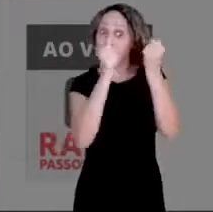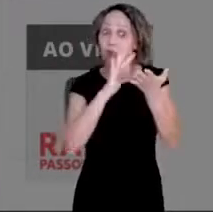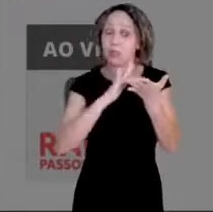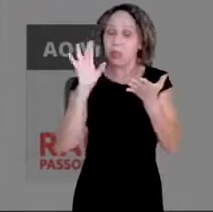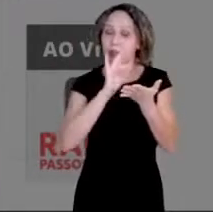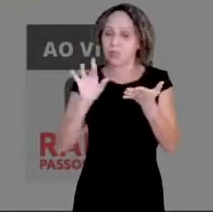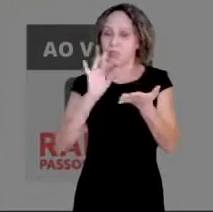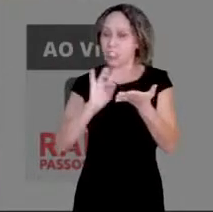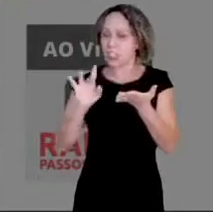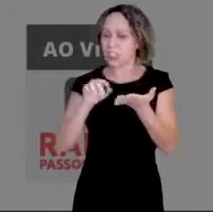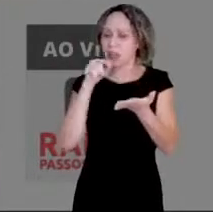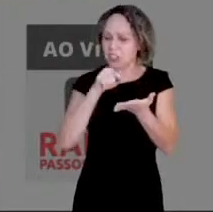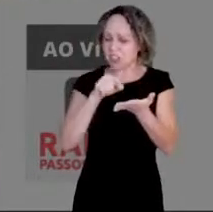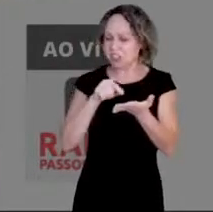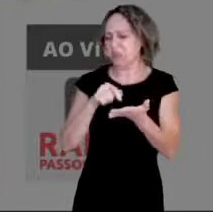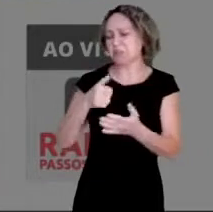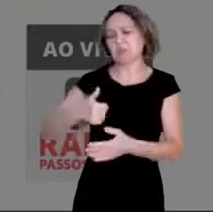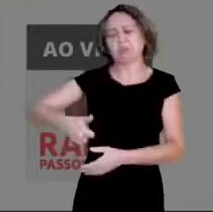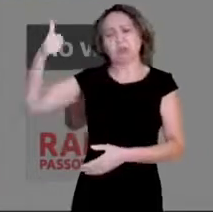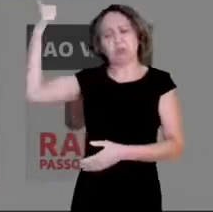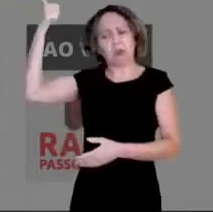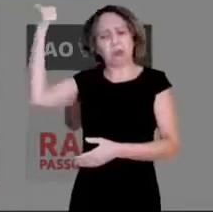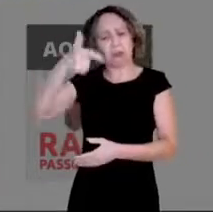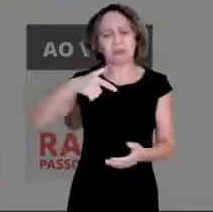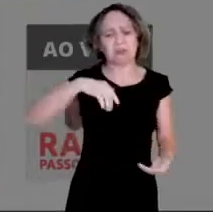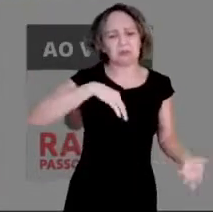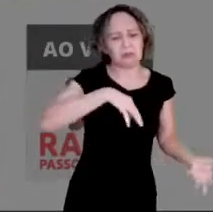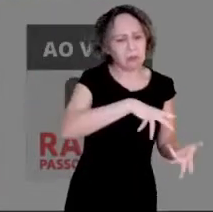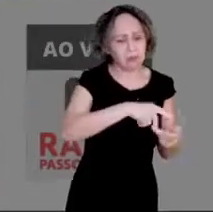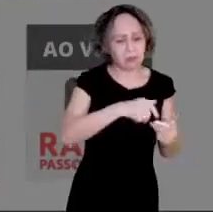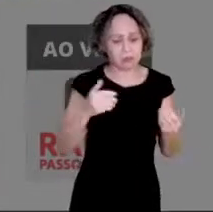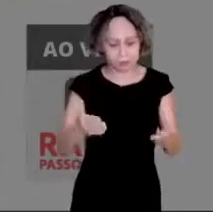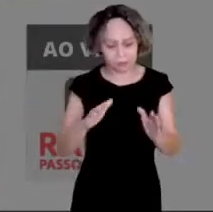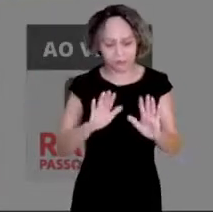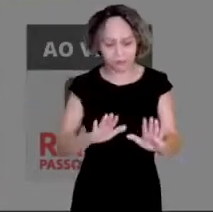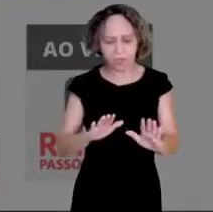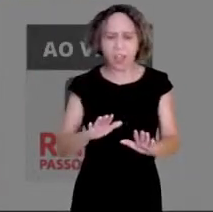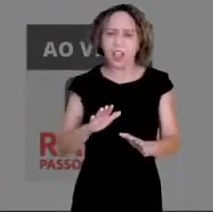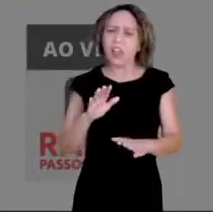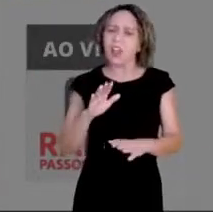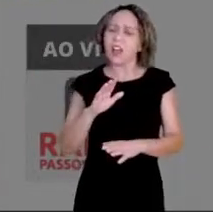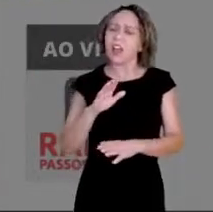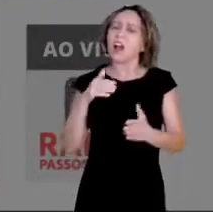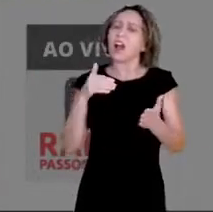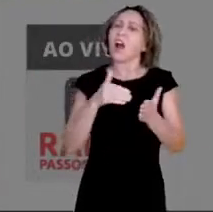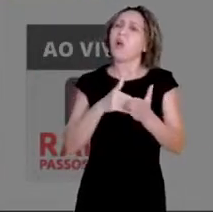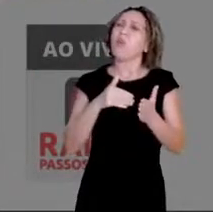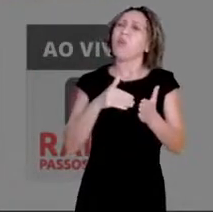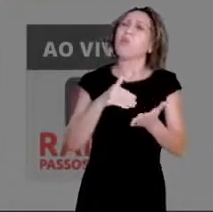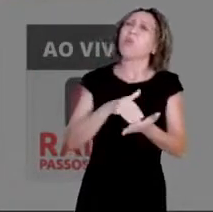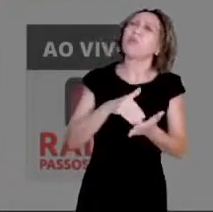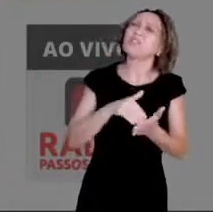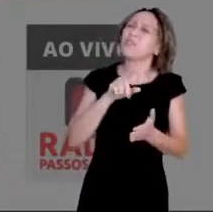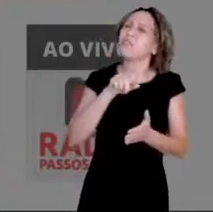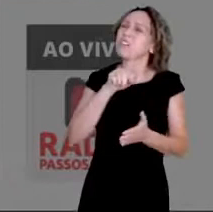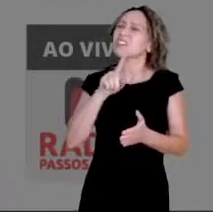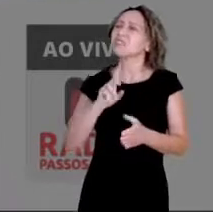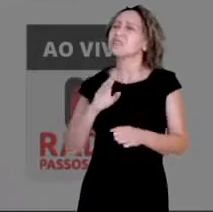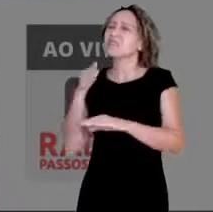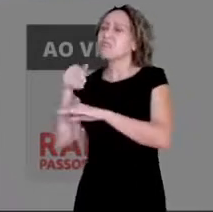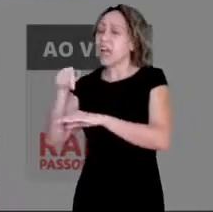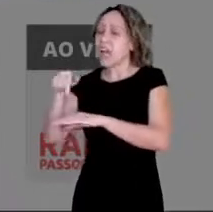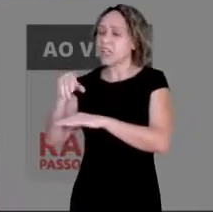senhor acredita que vai ser possível passar por aqui, Lula? Olha, ô Mário, primeiro você lembrou uma